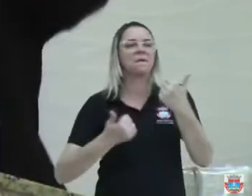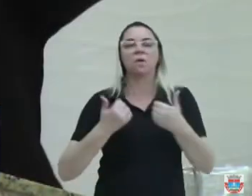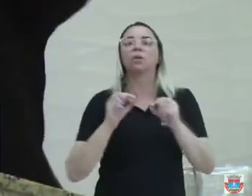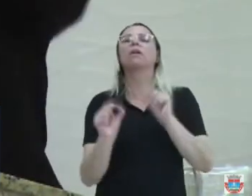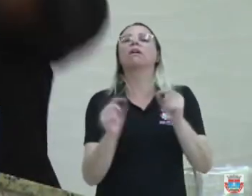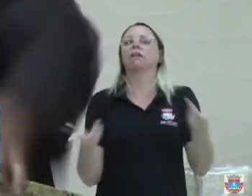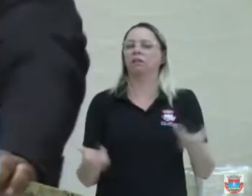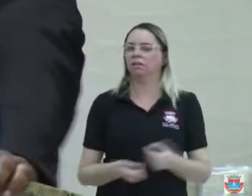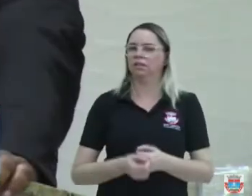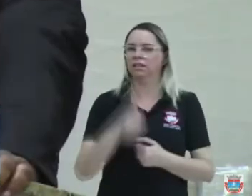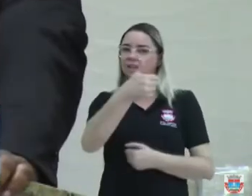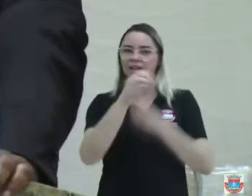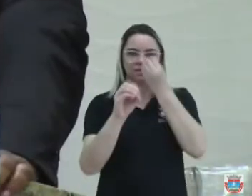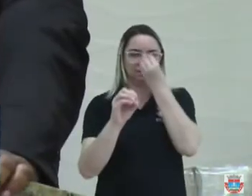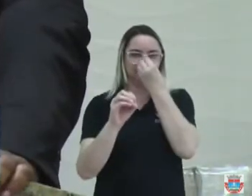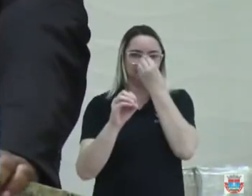eu dar 10 conto.